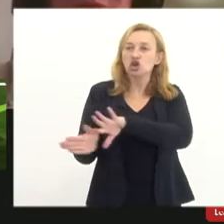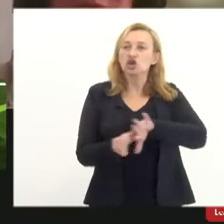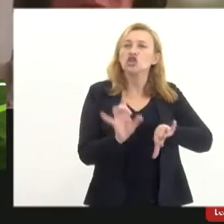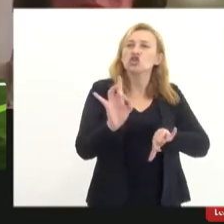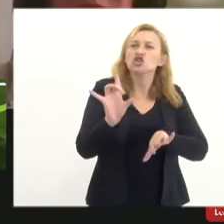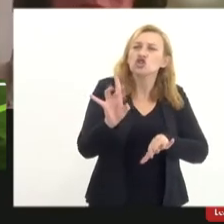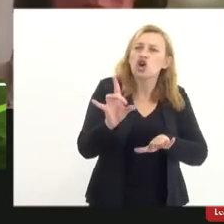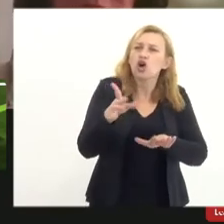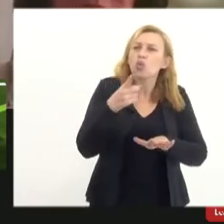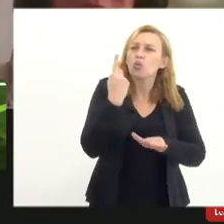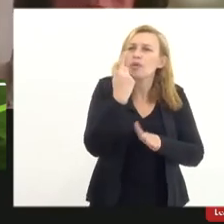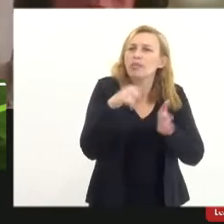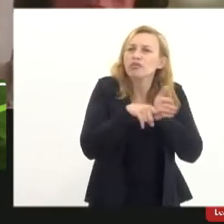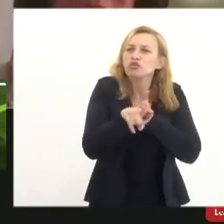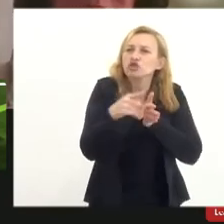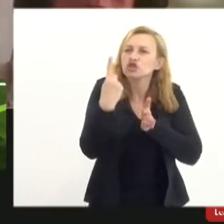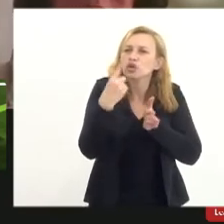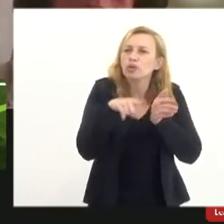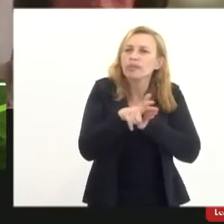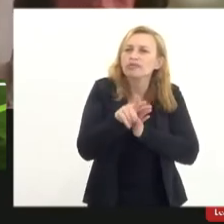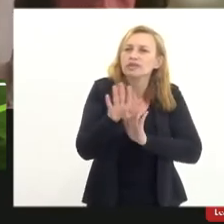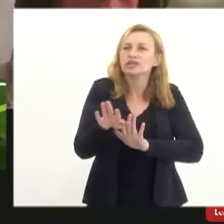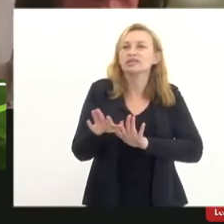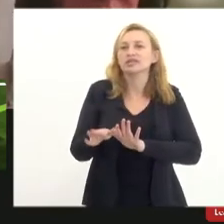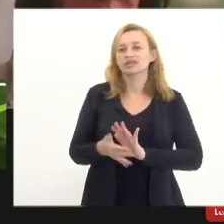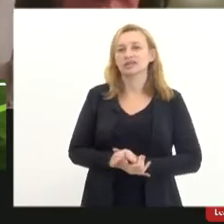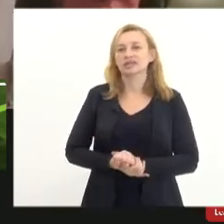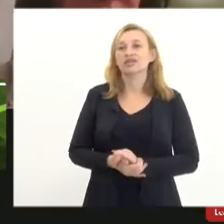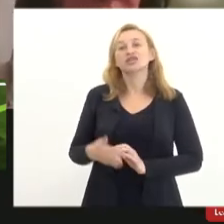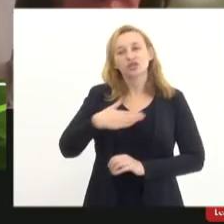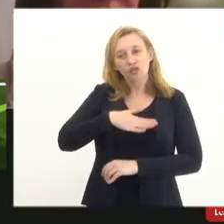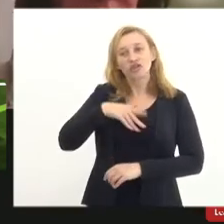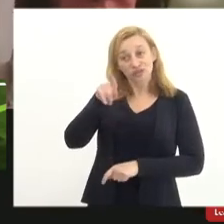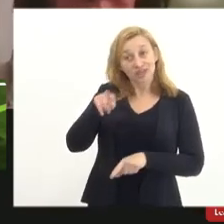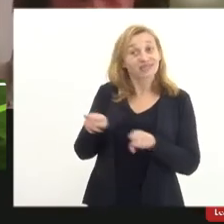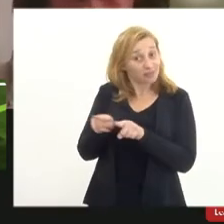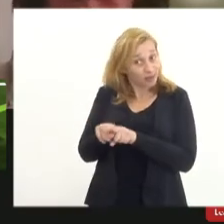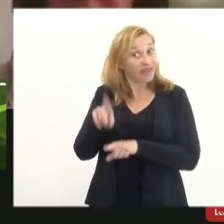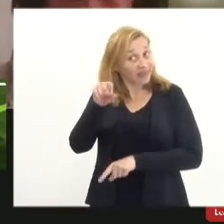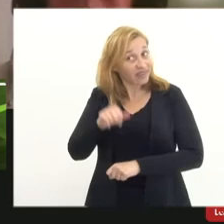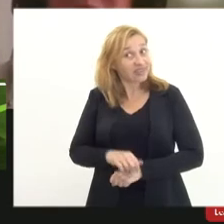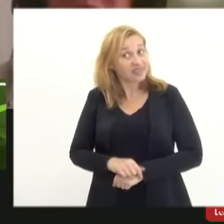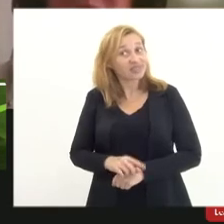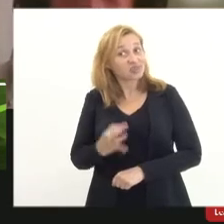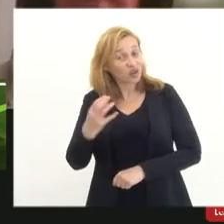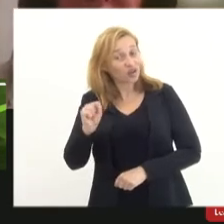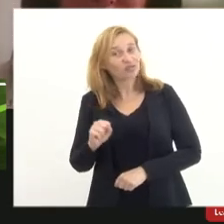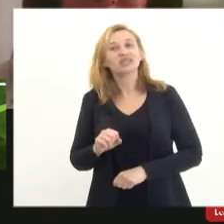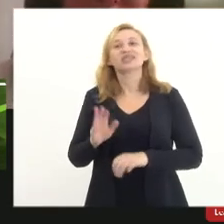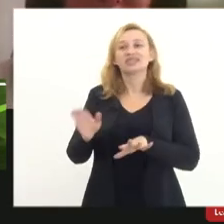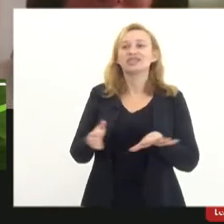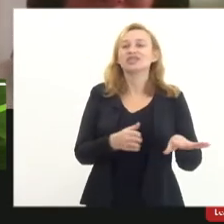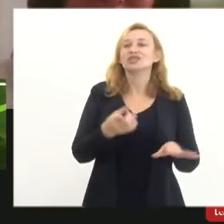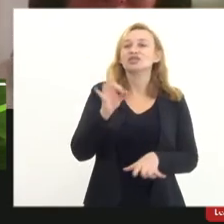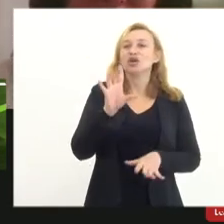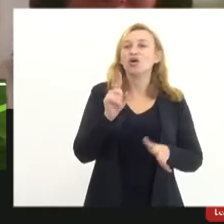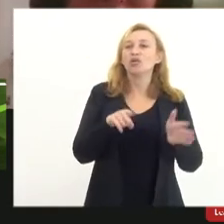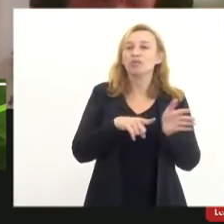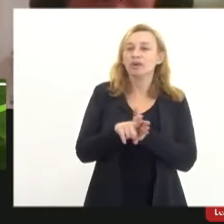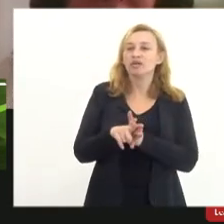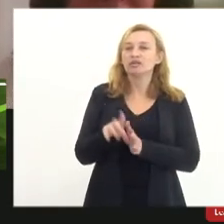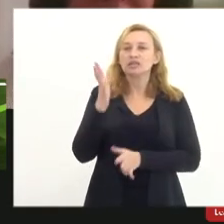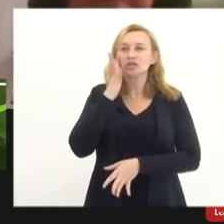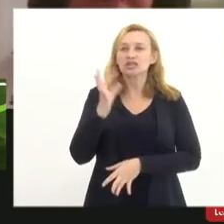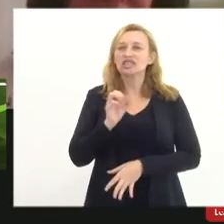mais, deputado. Só uma perguntinha mais. Estão gostando de você também, viu, Tom? Obrigado. Só uma pergunta mais. Não sei se a